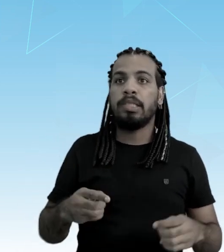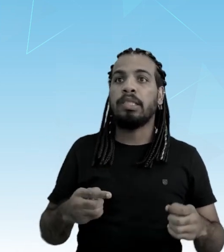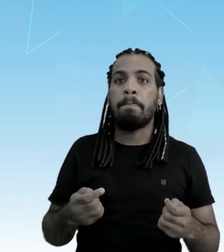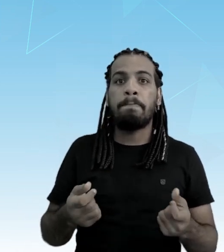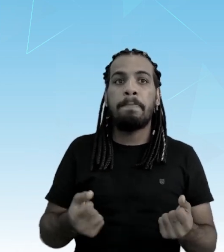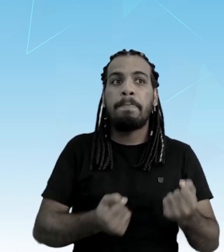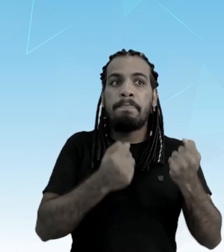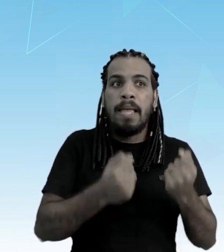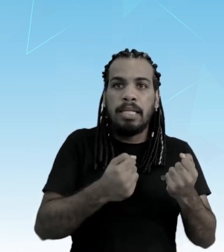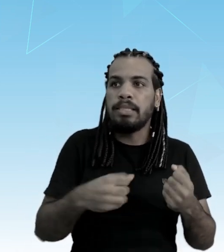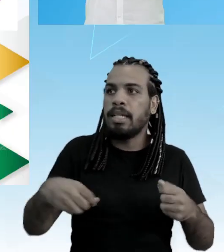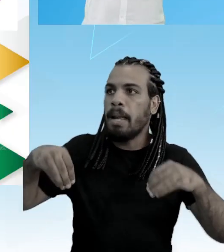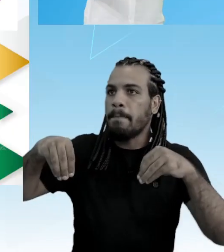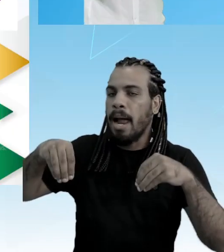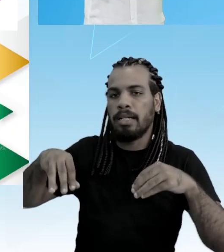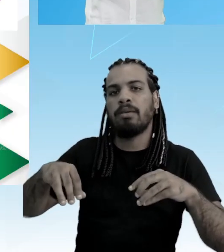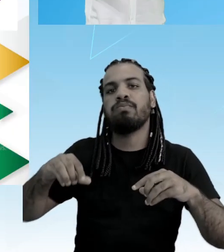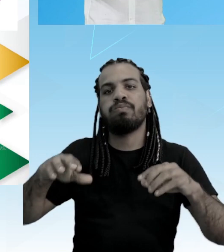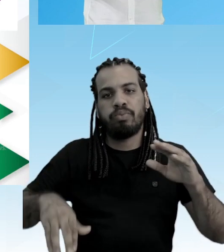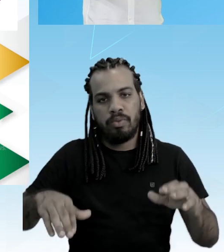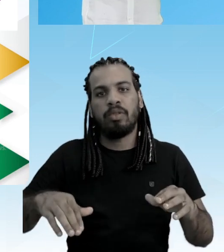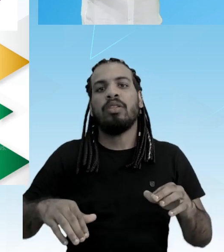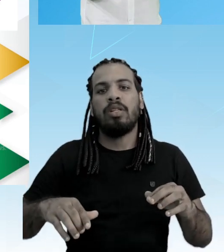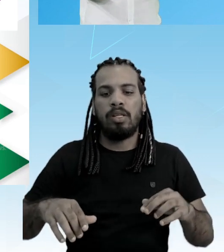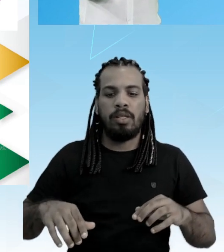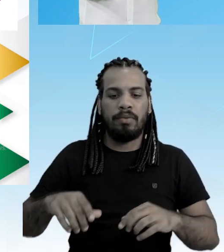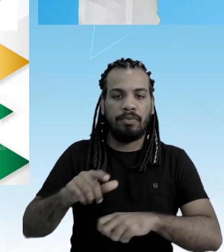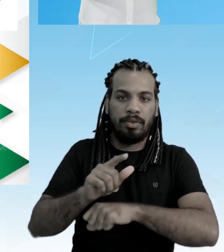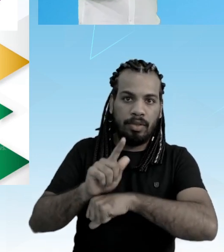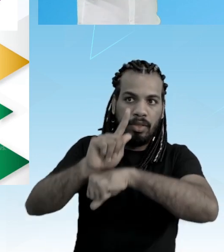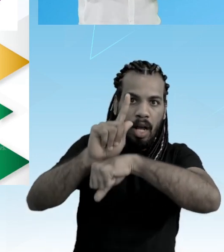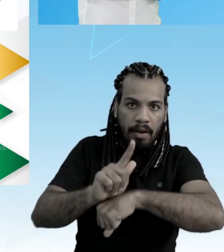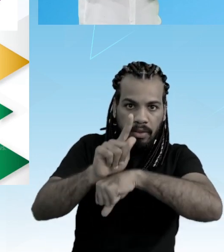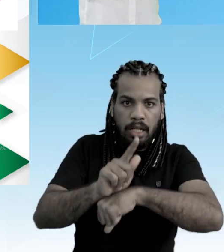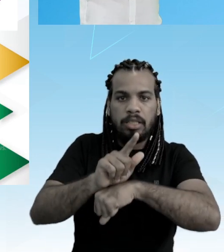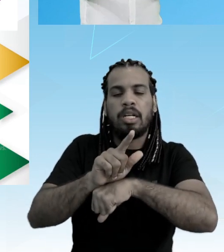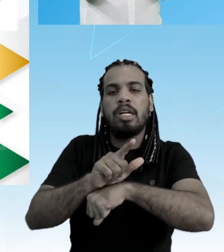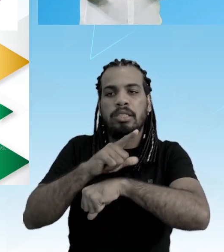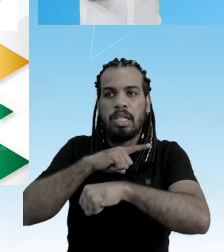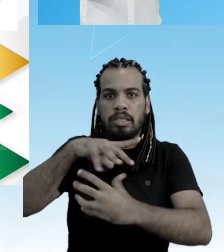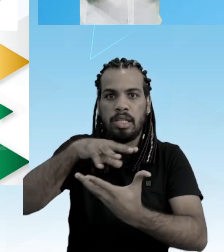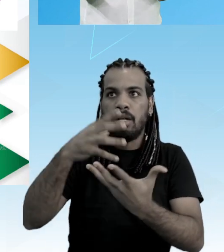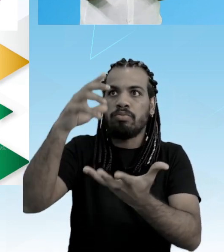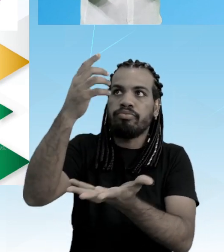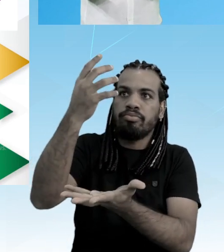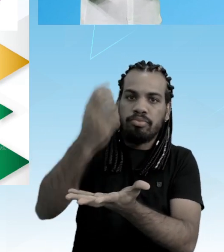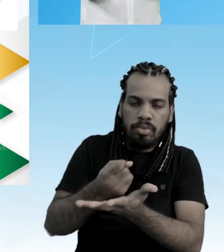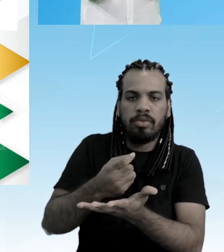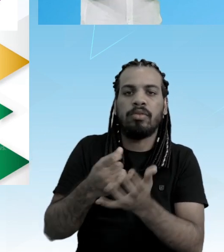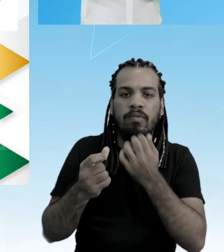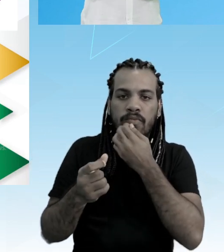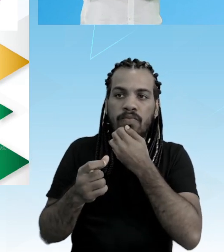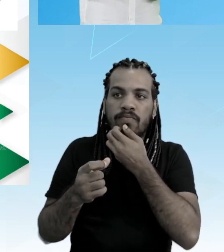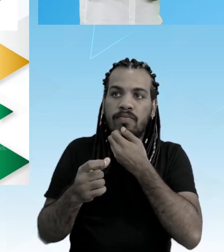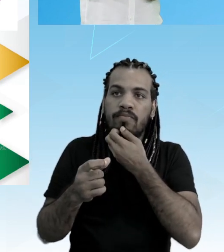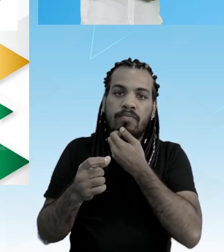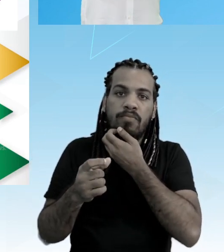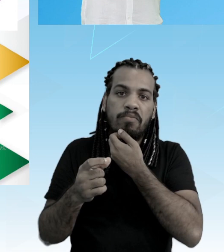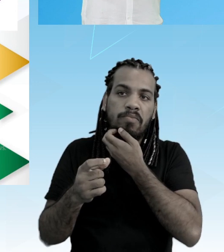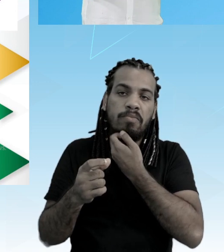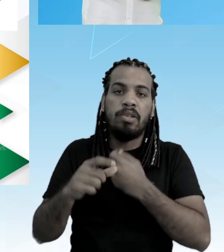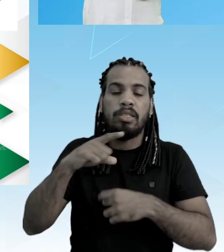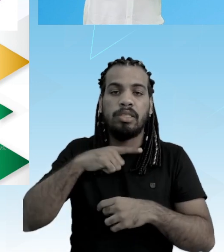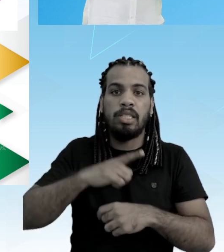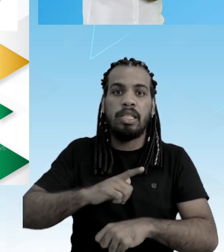versus massas. A força gravitacional com a qual a Terra atrai todos os corpos ao seu redor, ela é chamada